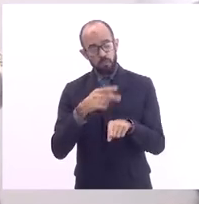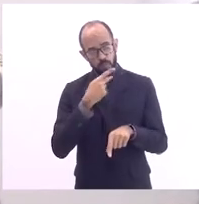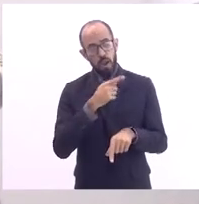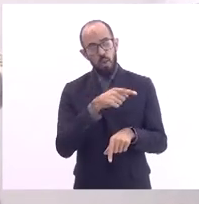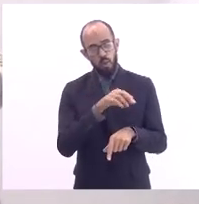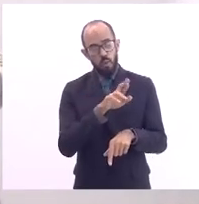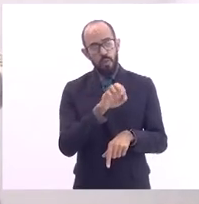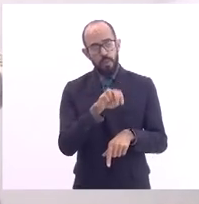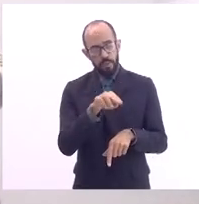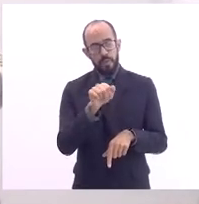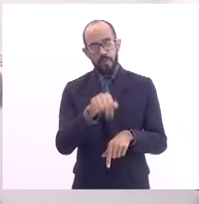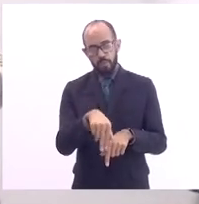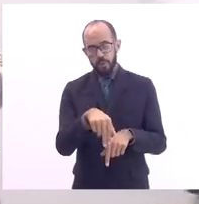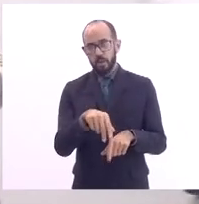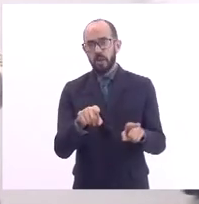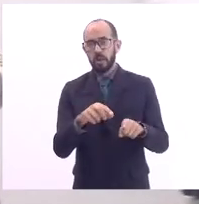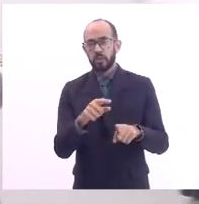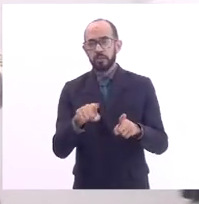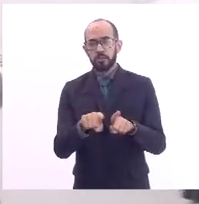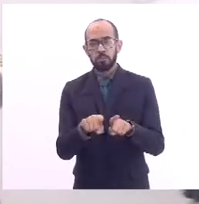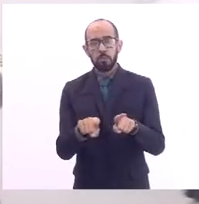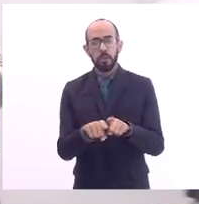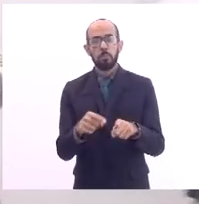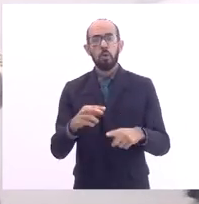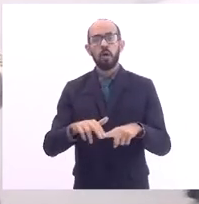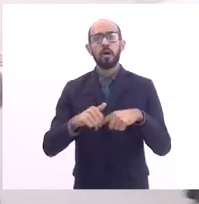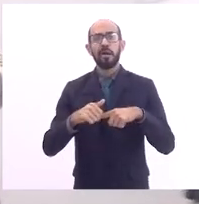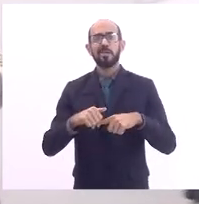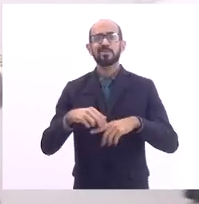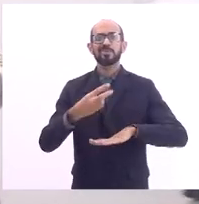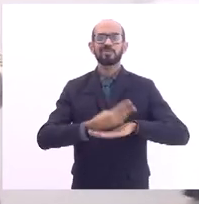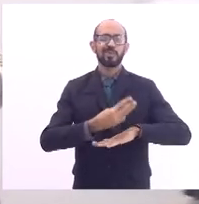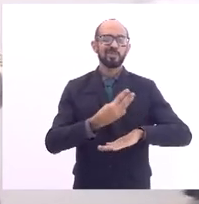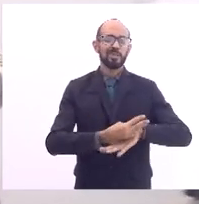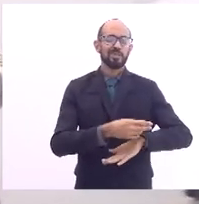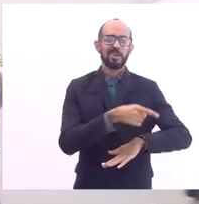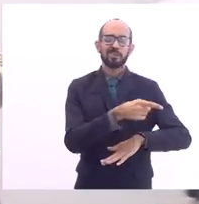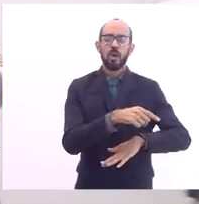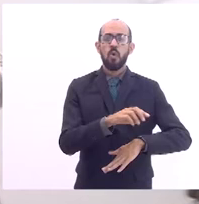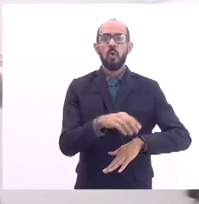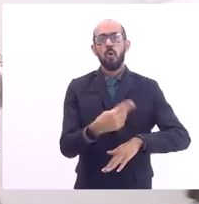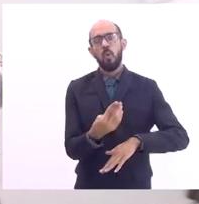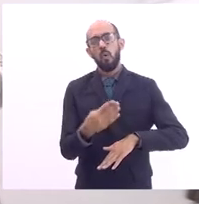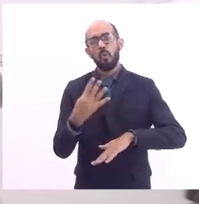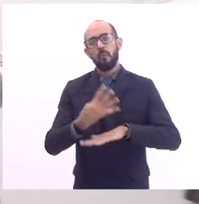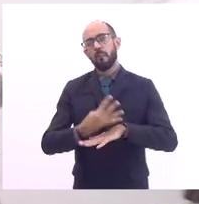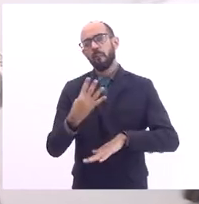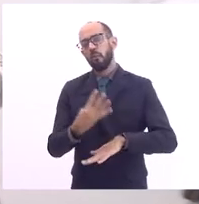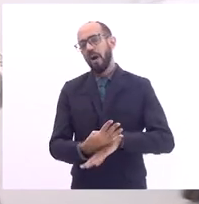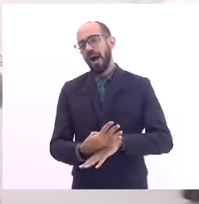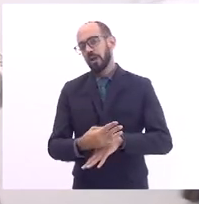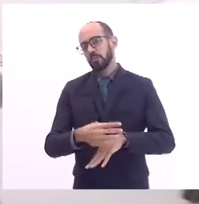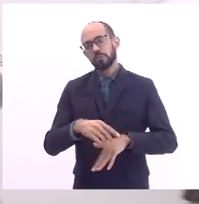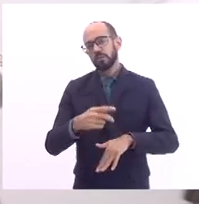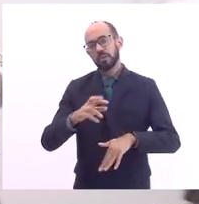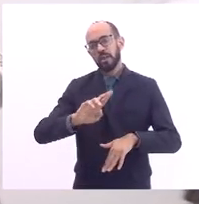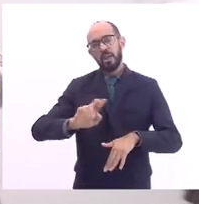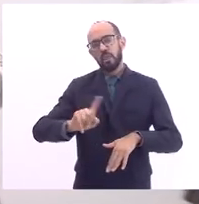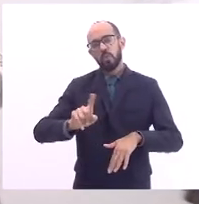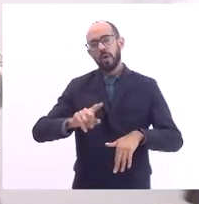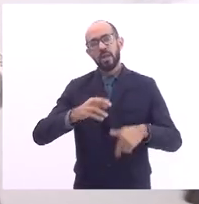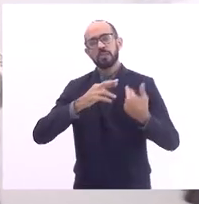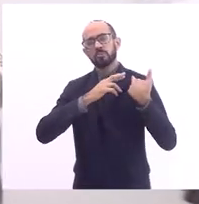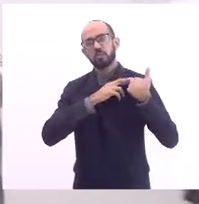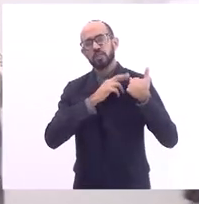da terceirização e quarteirização do serviço que a empresa faz. A Enel precisa assumir a responsabilidade